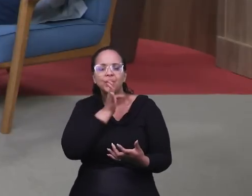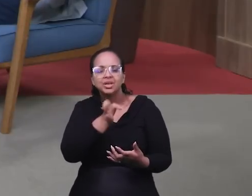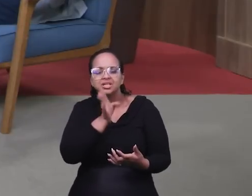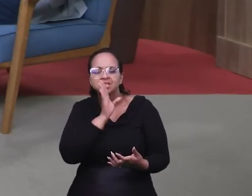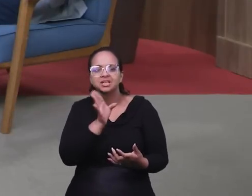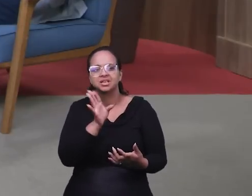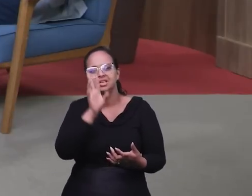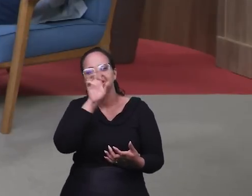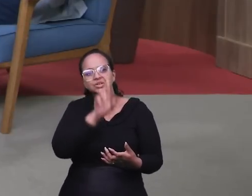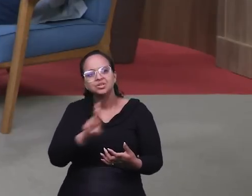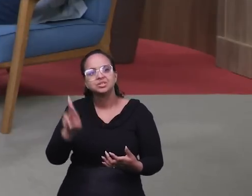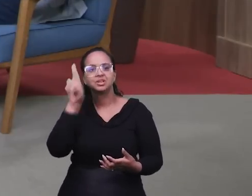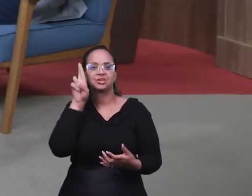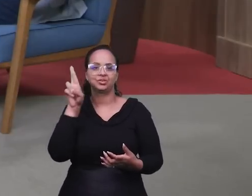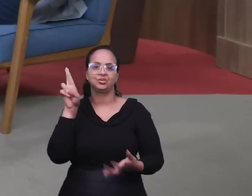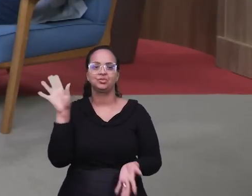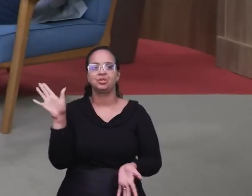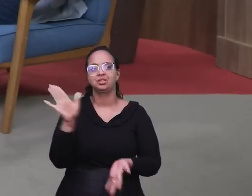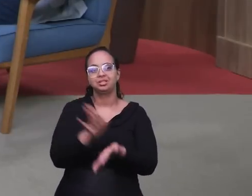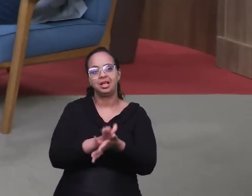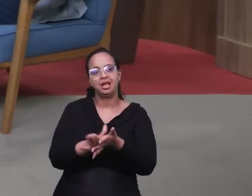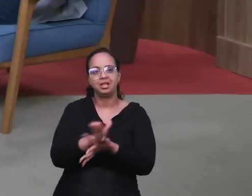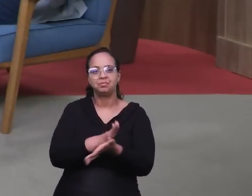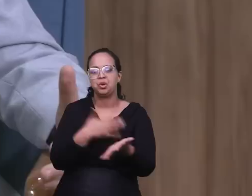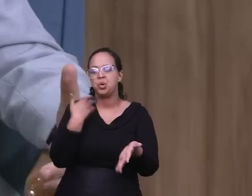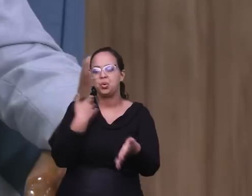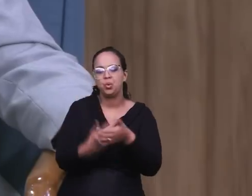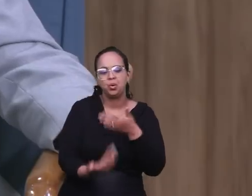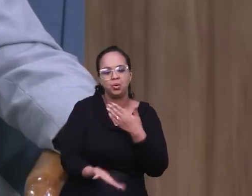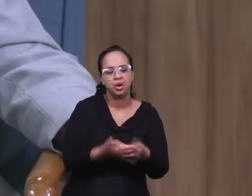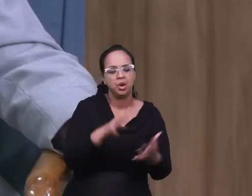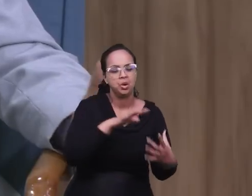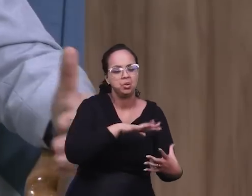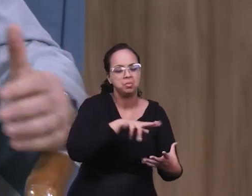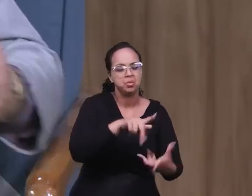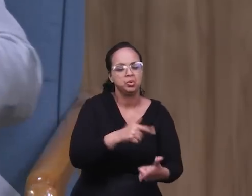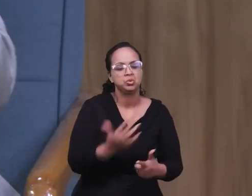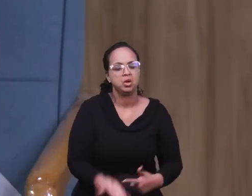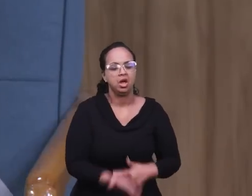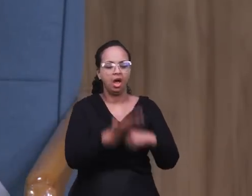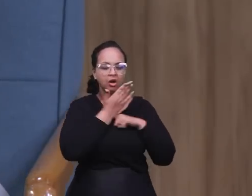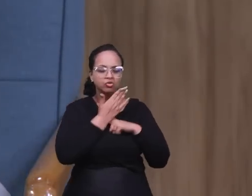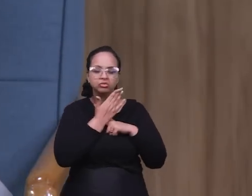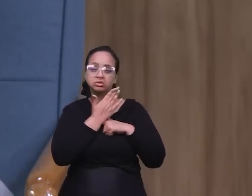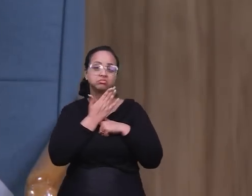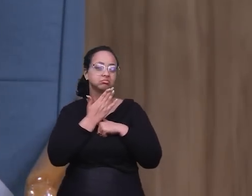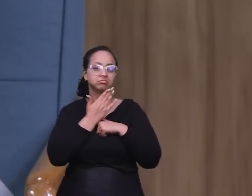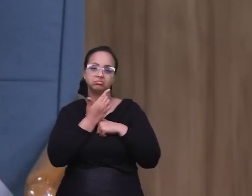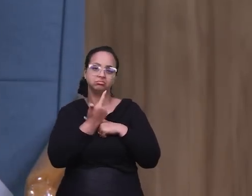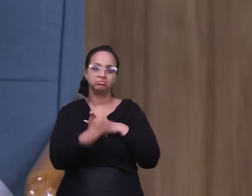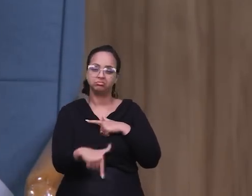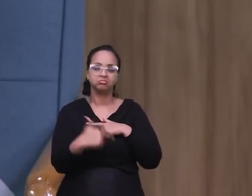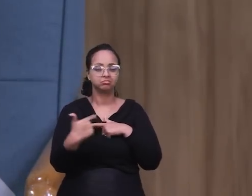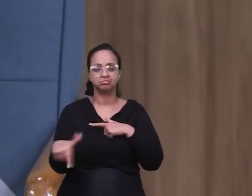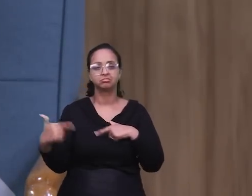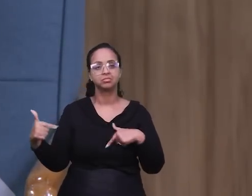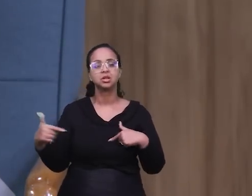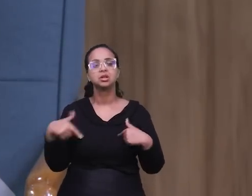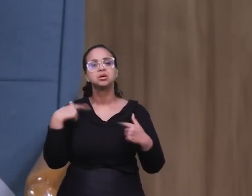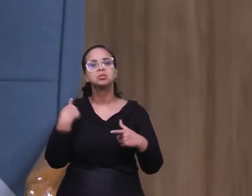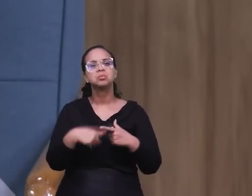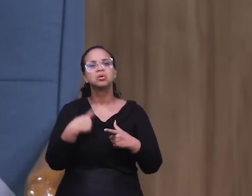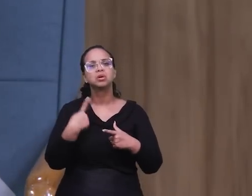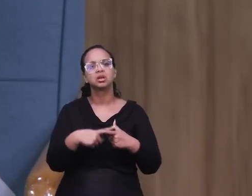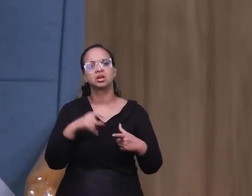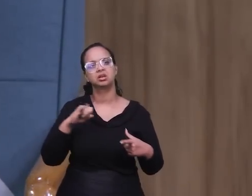Senhor, em nada está associada a qualquer coisa do homem. Onde é que eu quero chegar? A importância